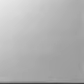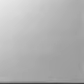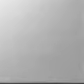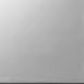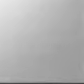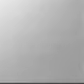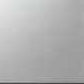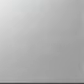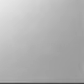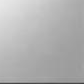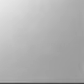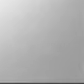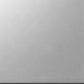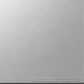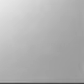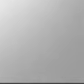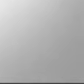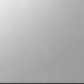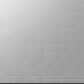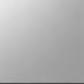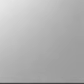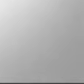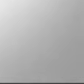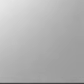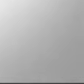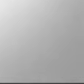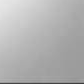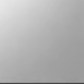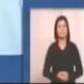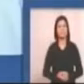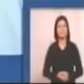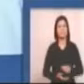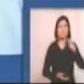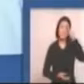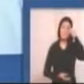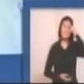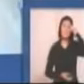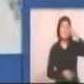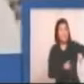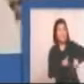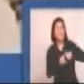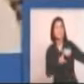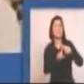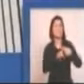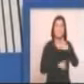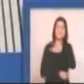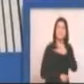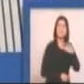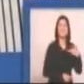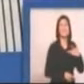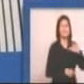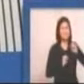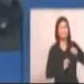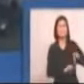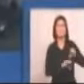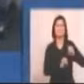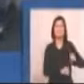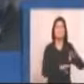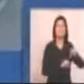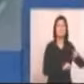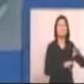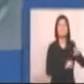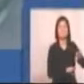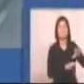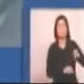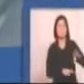meu irmão. César com água, capixaba em boas mãos. Lucimar é mais. Mais saúde, mais